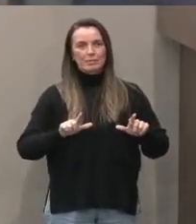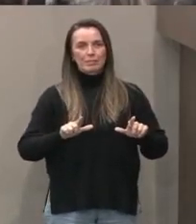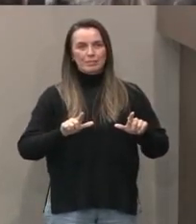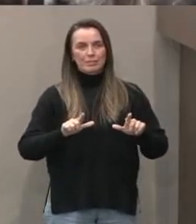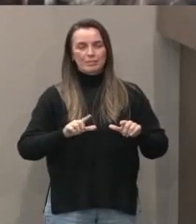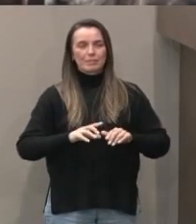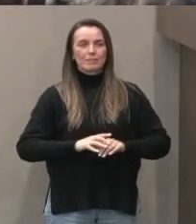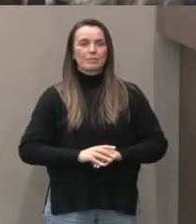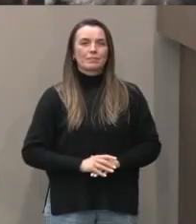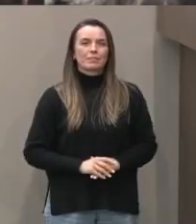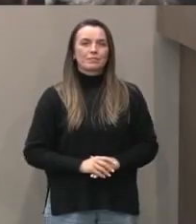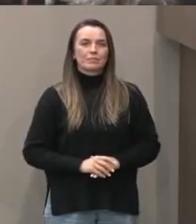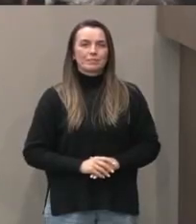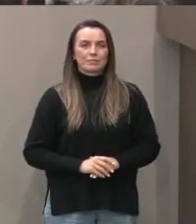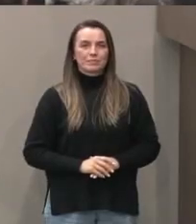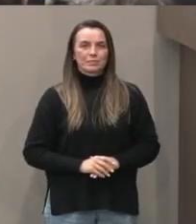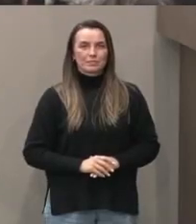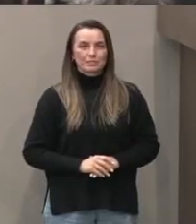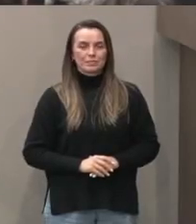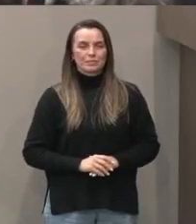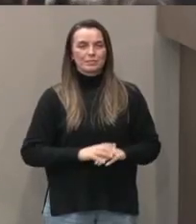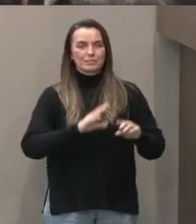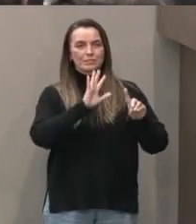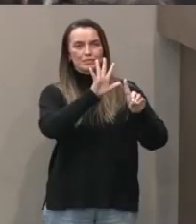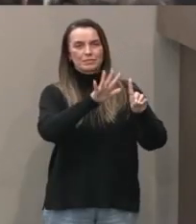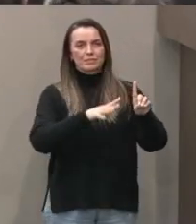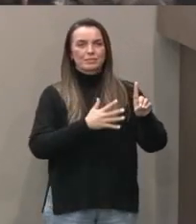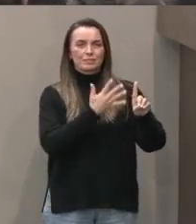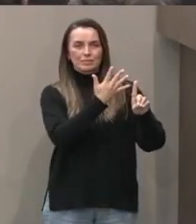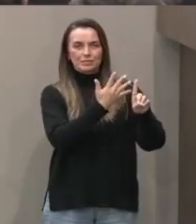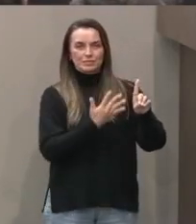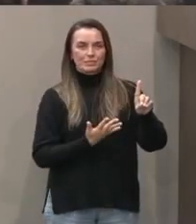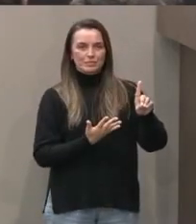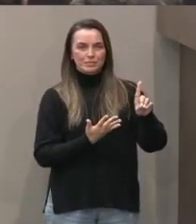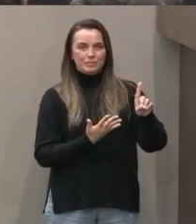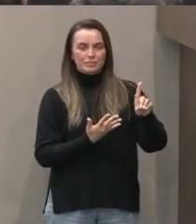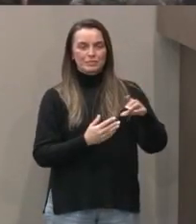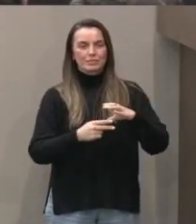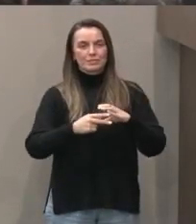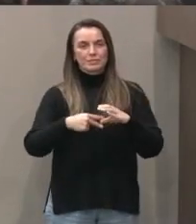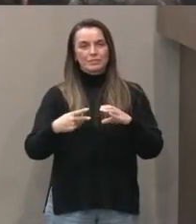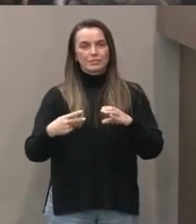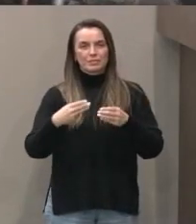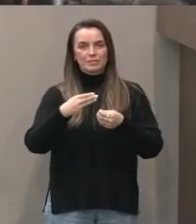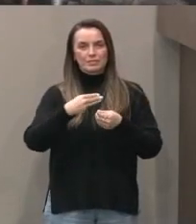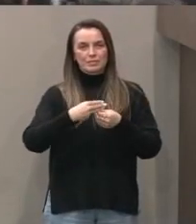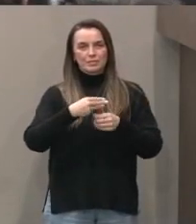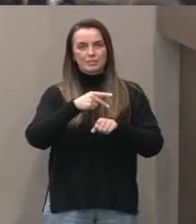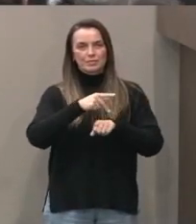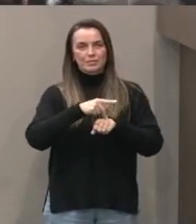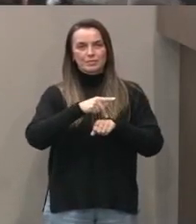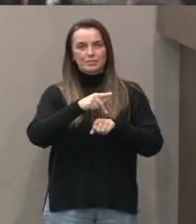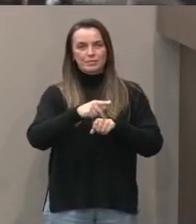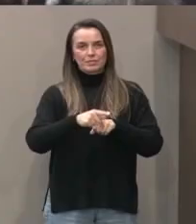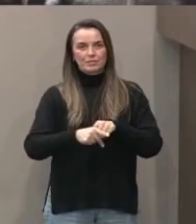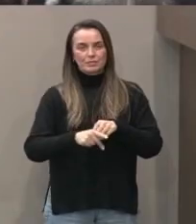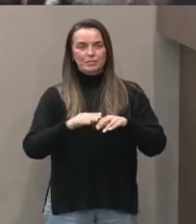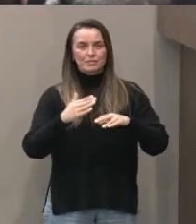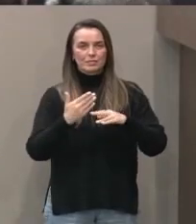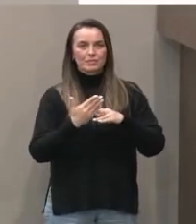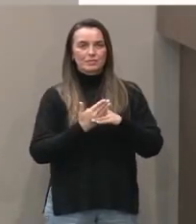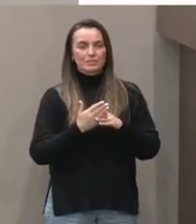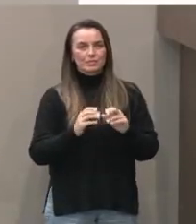noite. Sessão solene. A Câmara Municipal de Passo Fundo, através